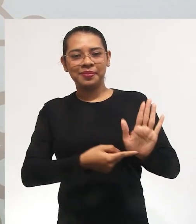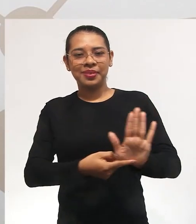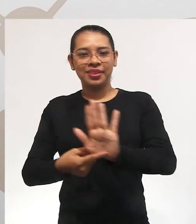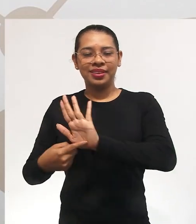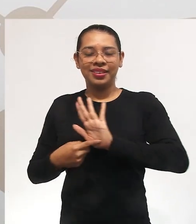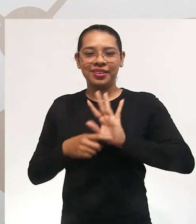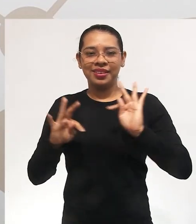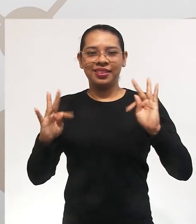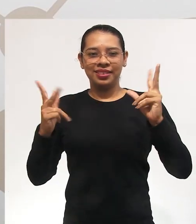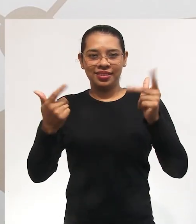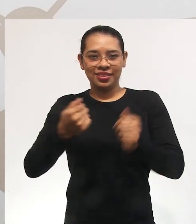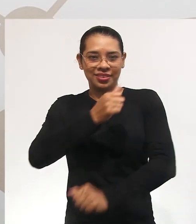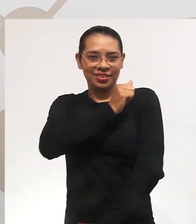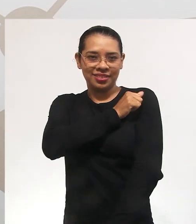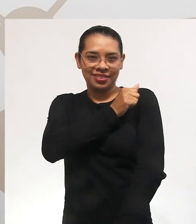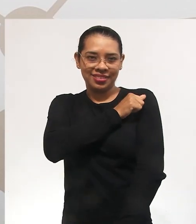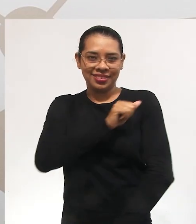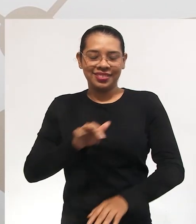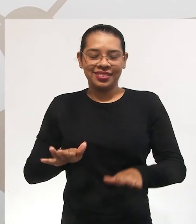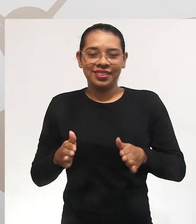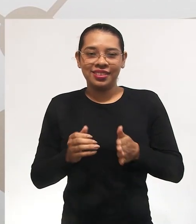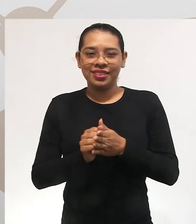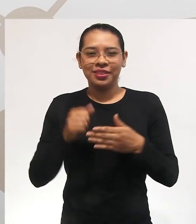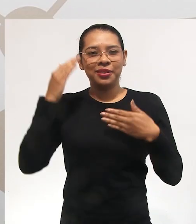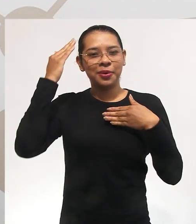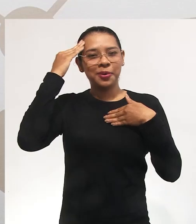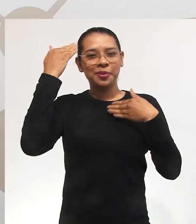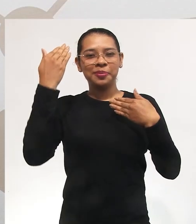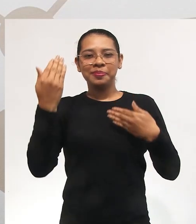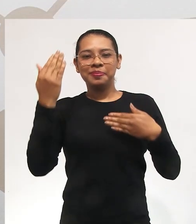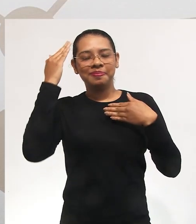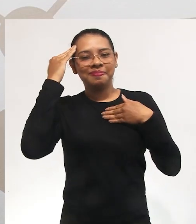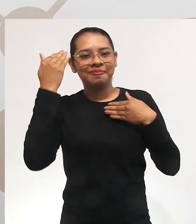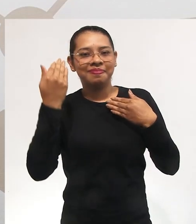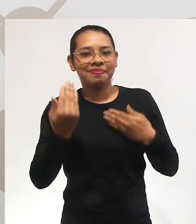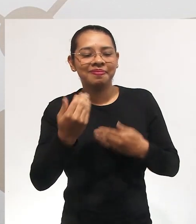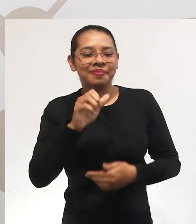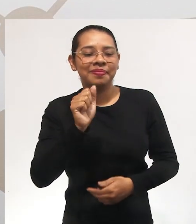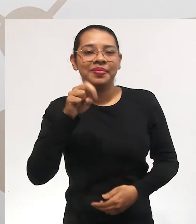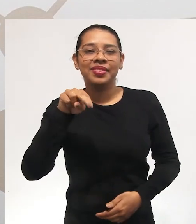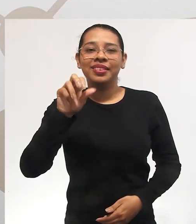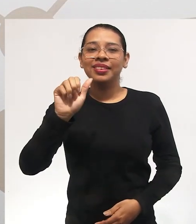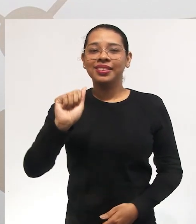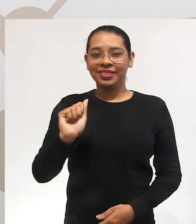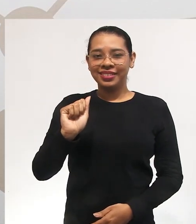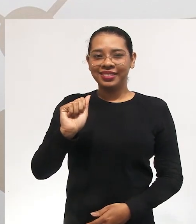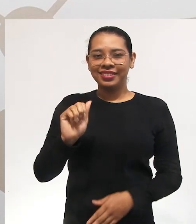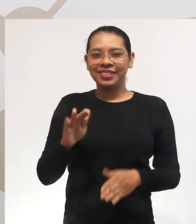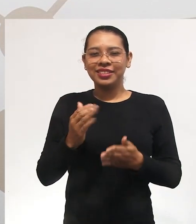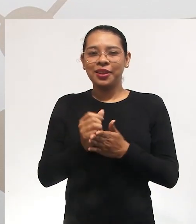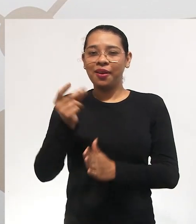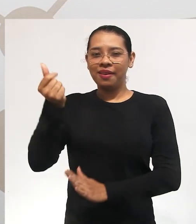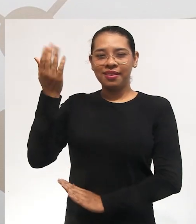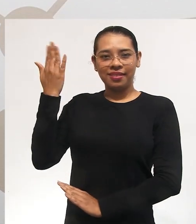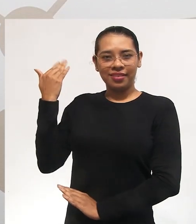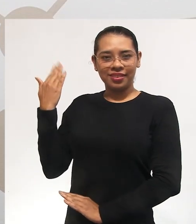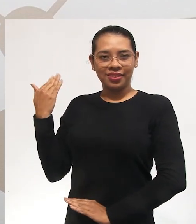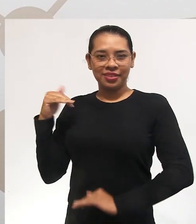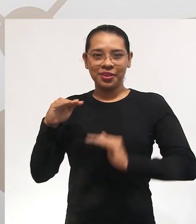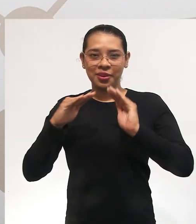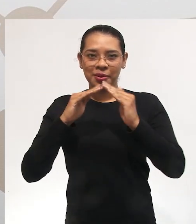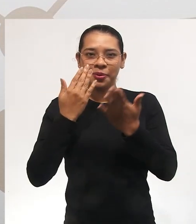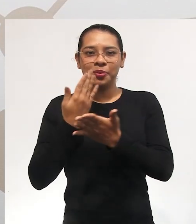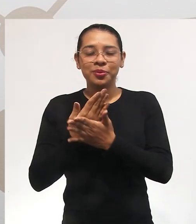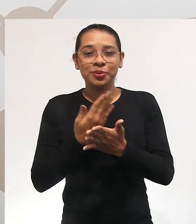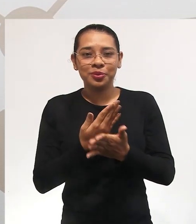alunos, né? Obrigada, Ana Cláudia. A Ana Cláudia foi minha aluna lá no Ensino Fundamental